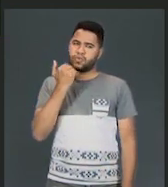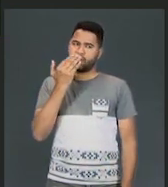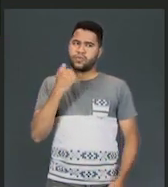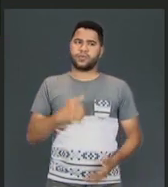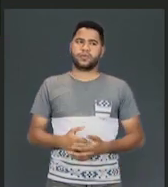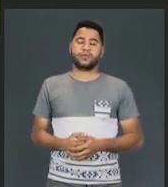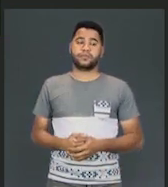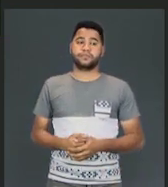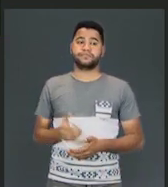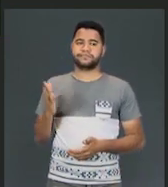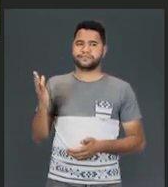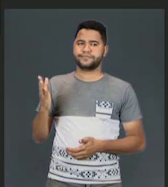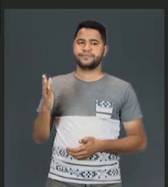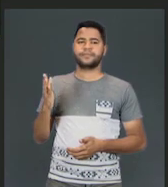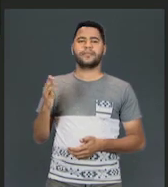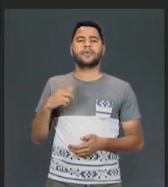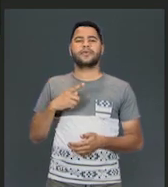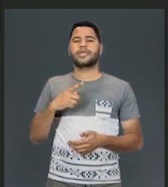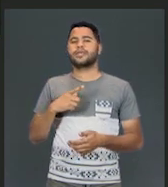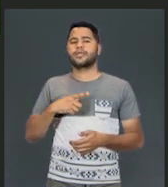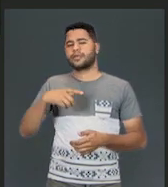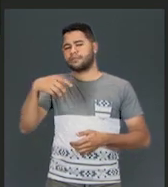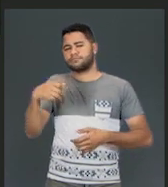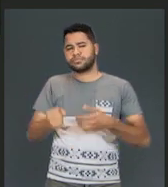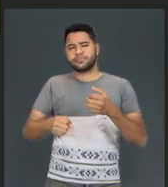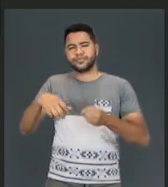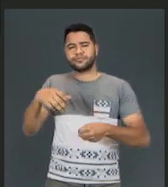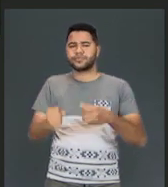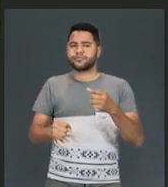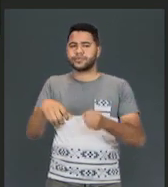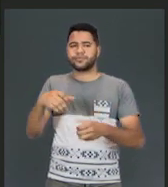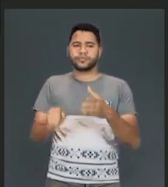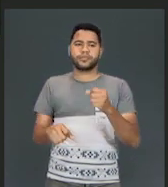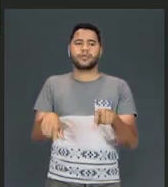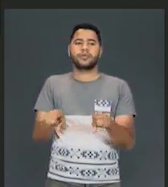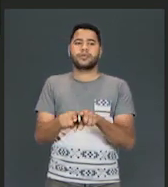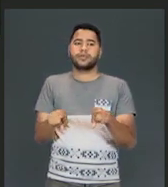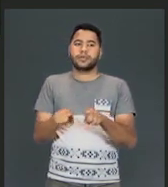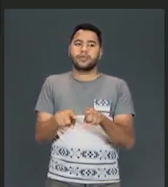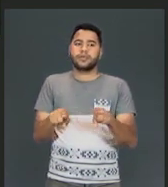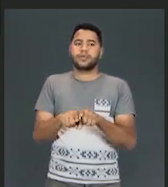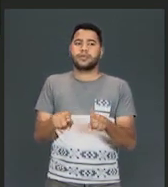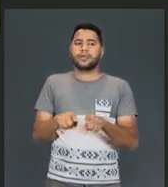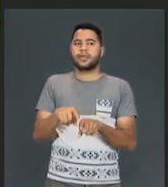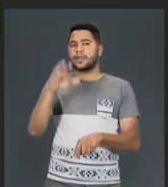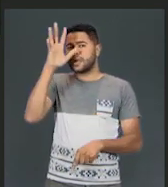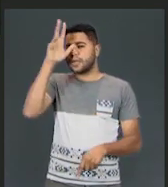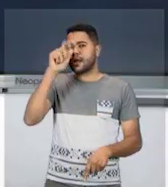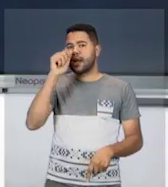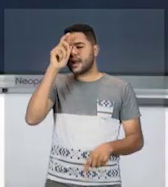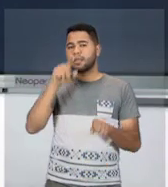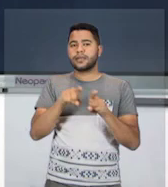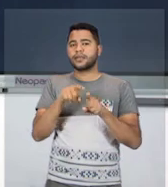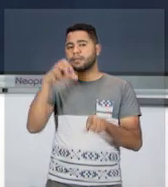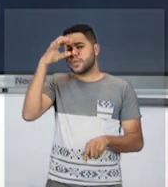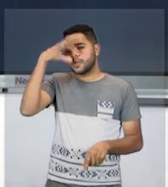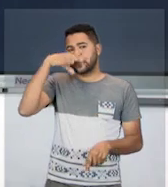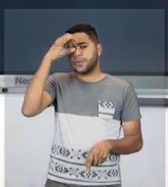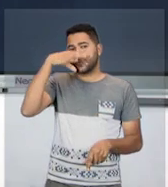aí o moço tirando leite da vaquinha algumas galinhas Perus ali